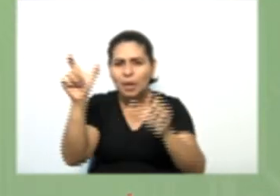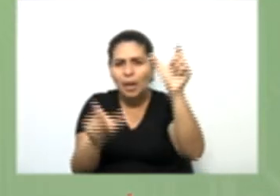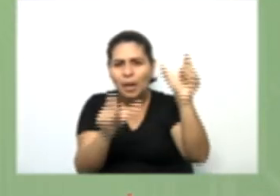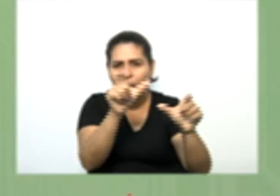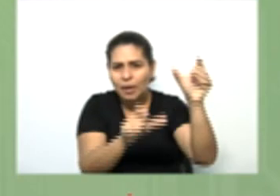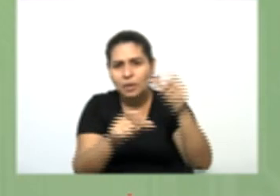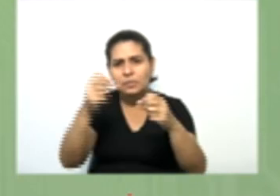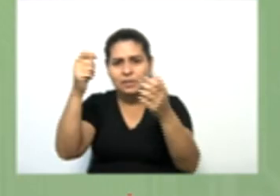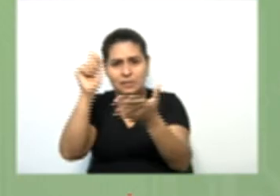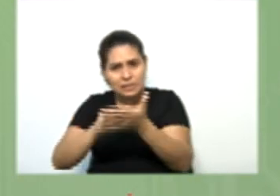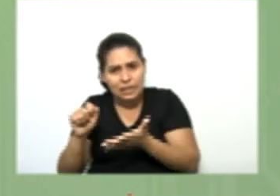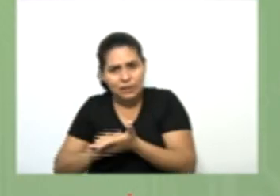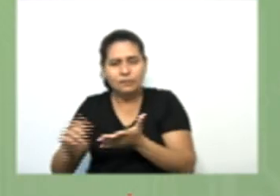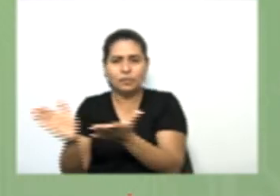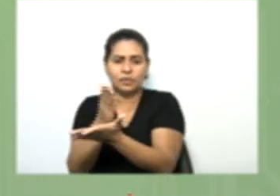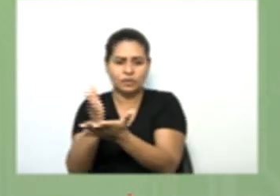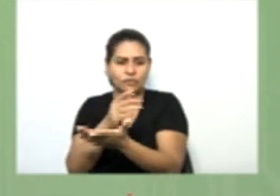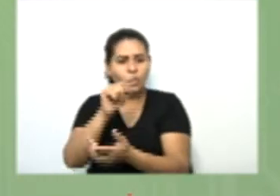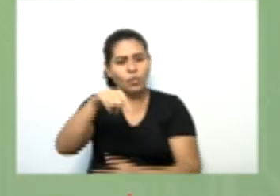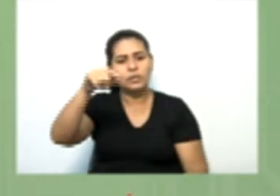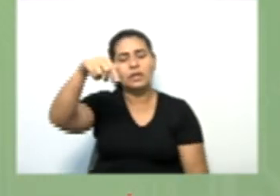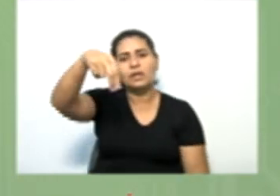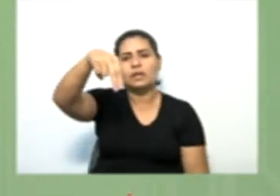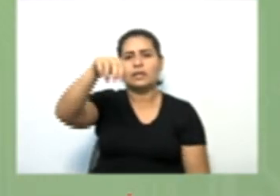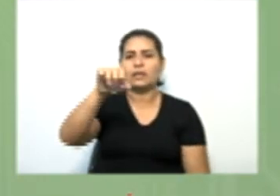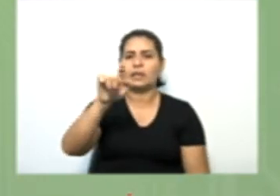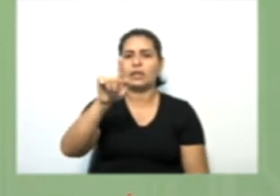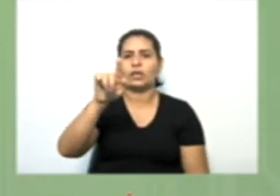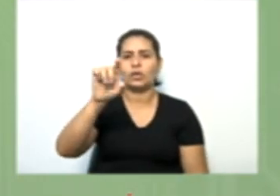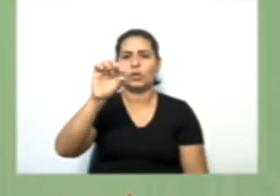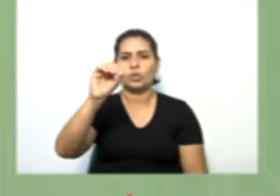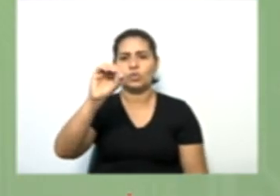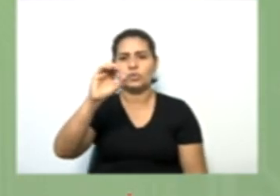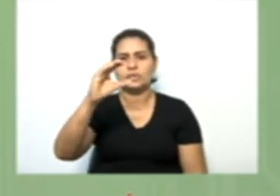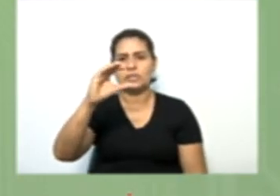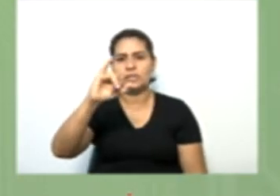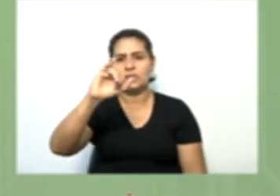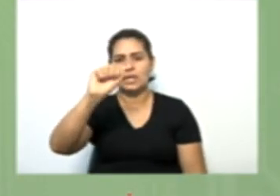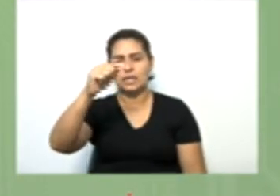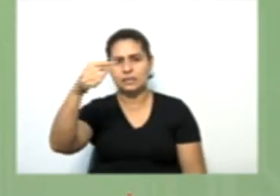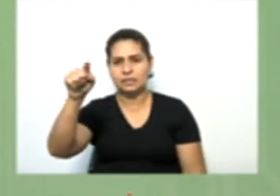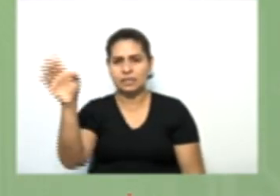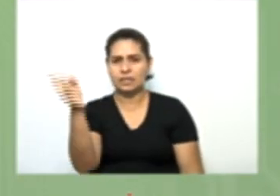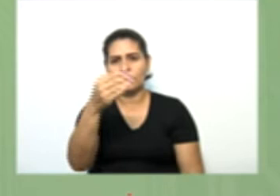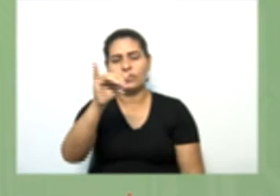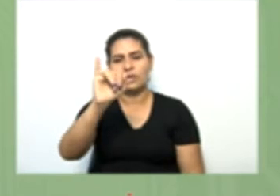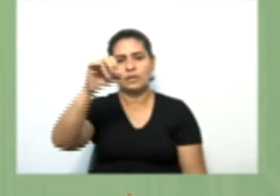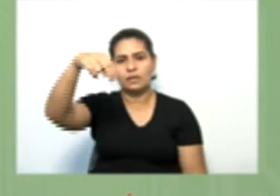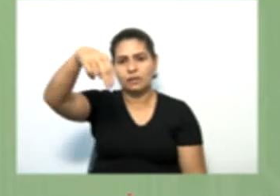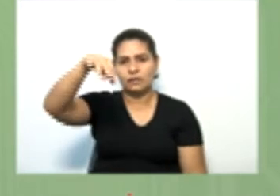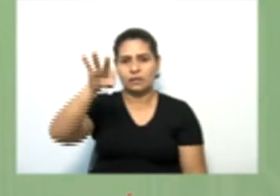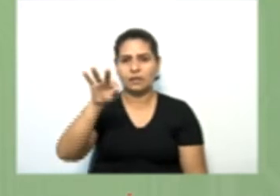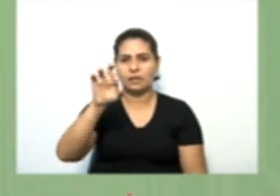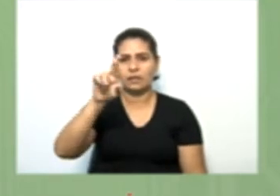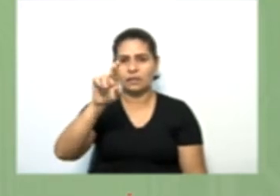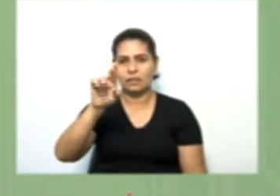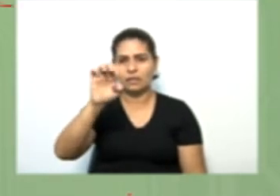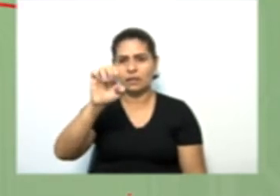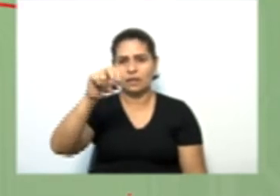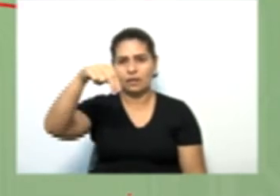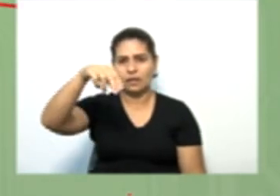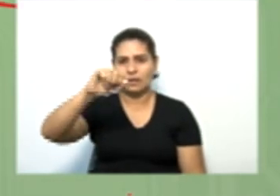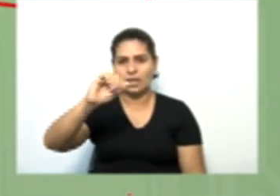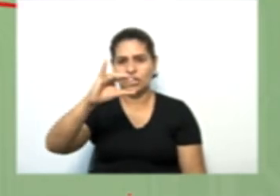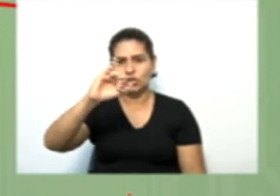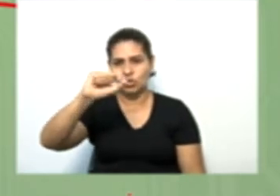também, negociação internacional, outras formas de negociações, tá bom? E também